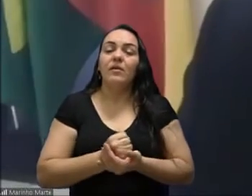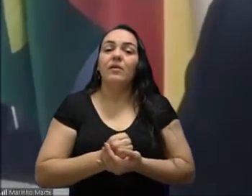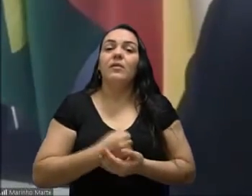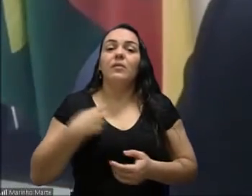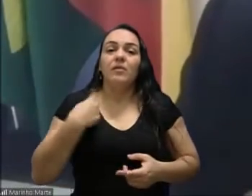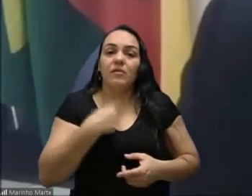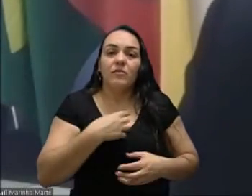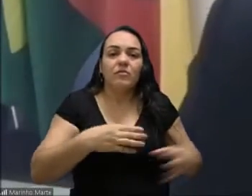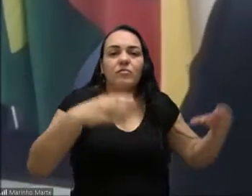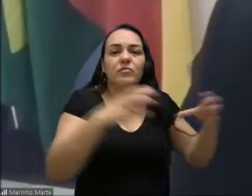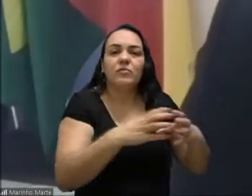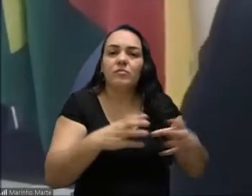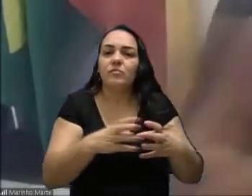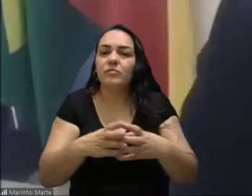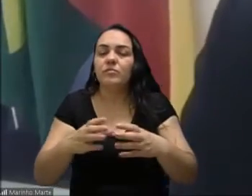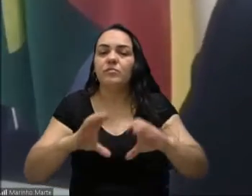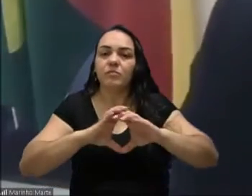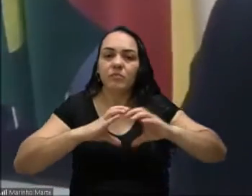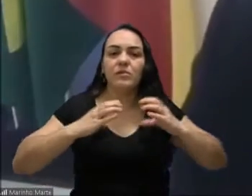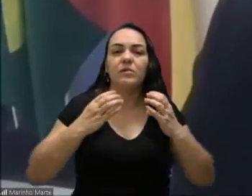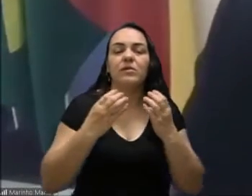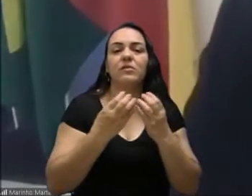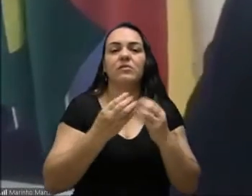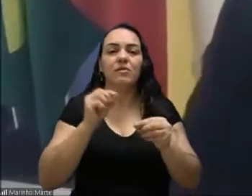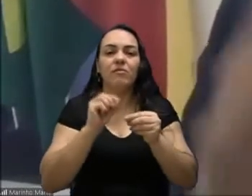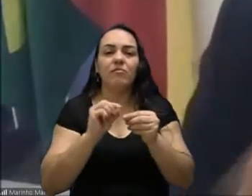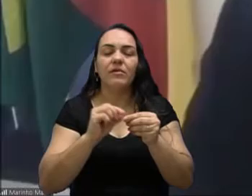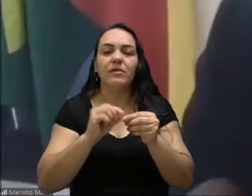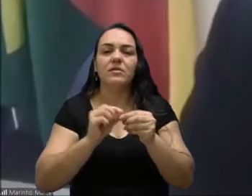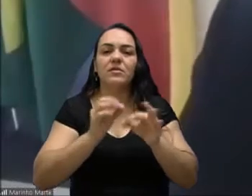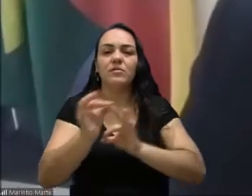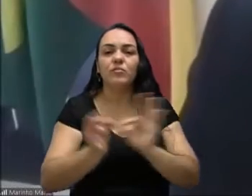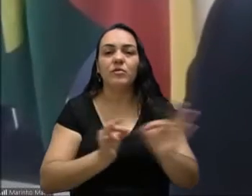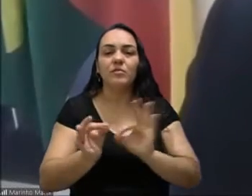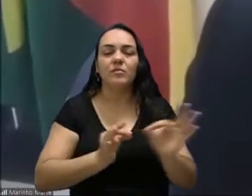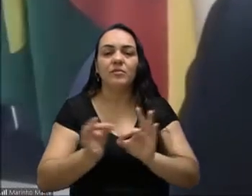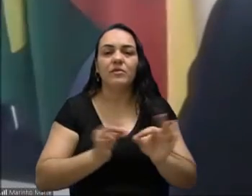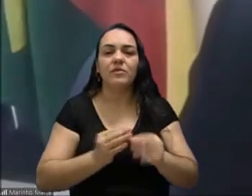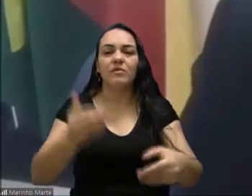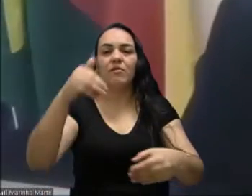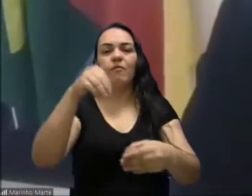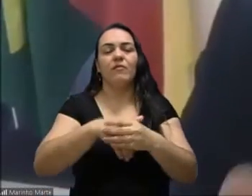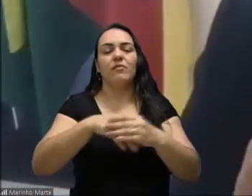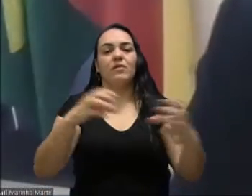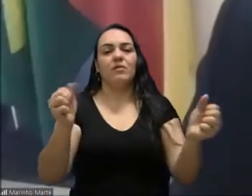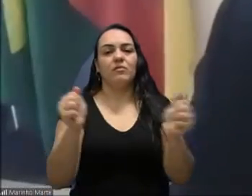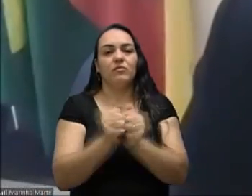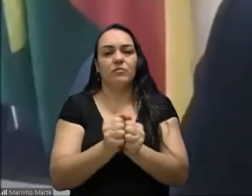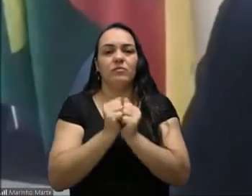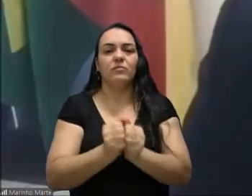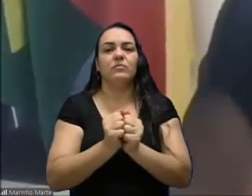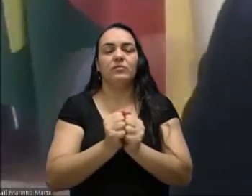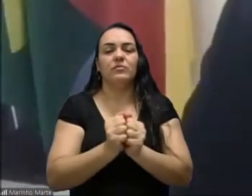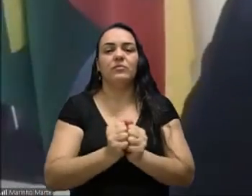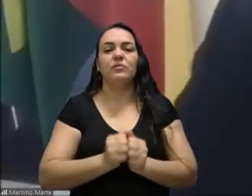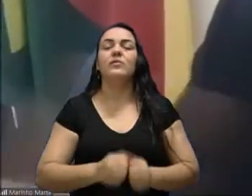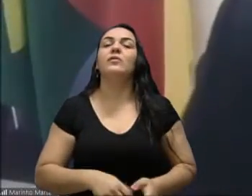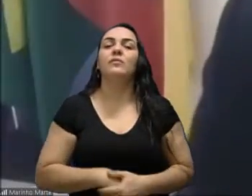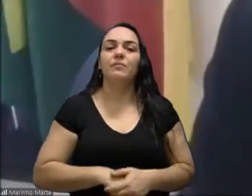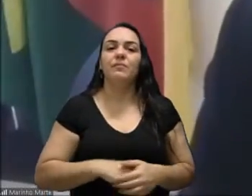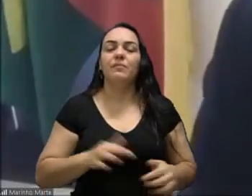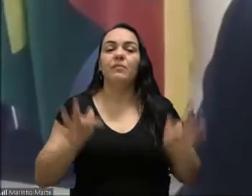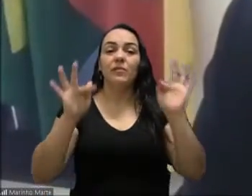-tarefa para que a Câmara limpe a sua pauta ou tente limpar a sua pauta no esforço concentrado